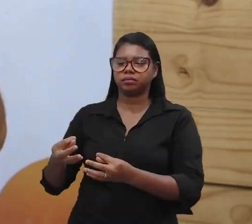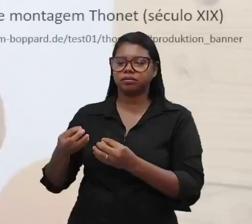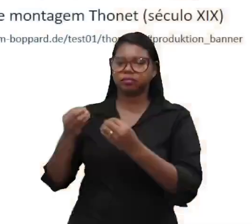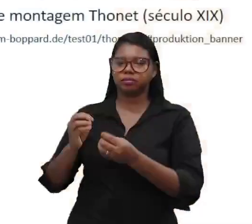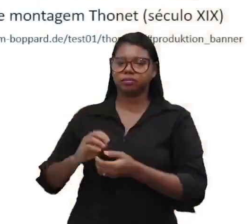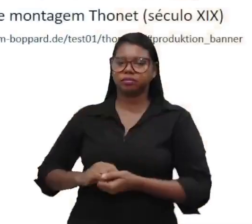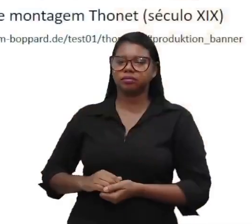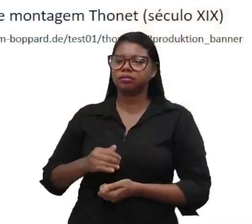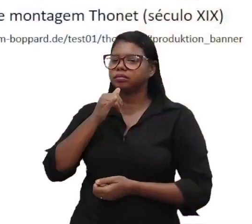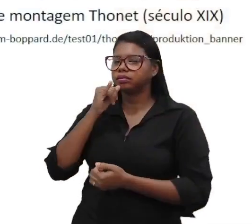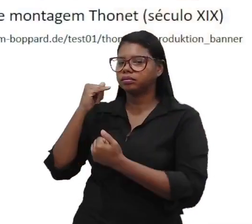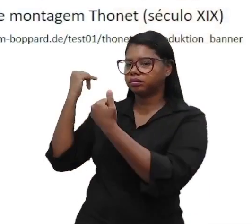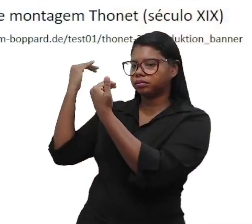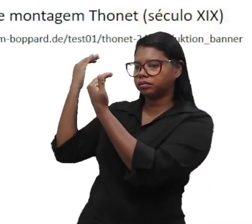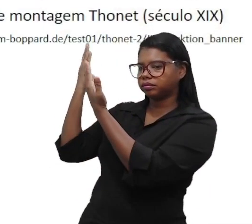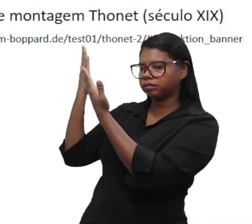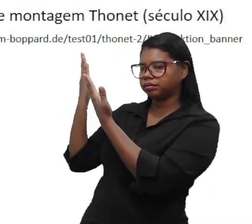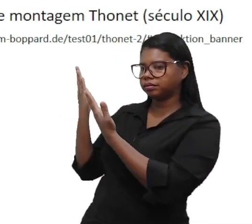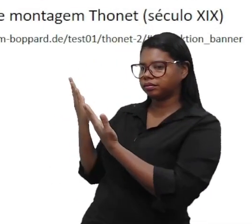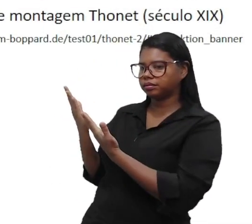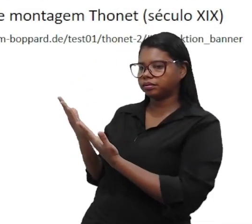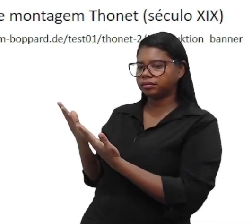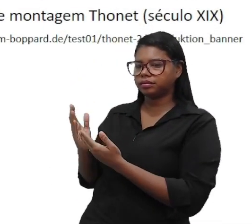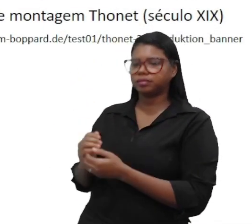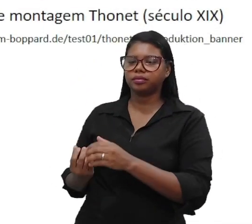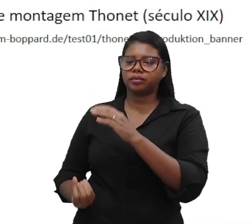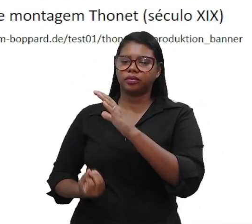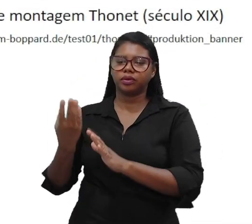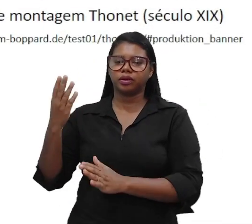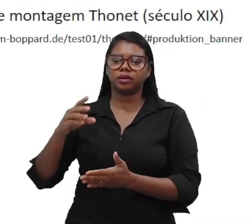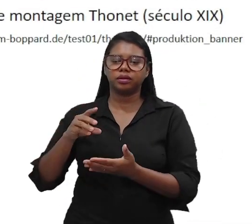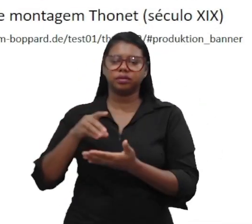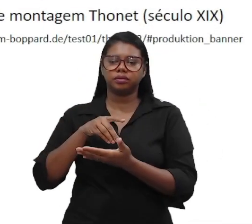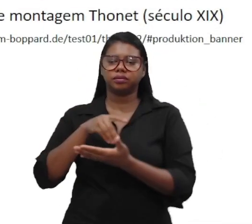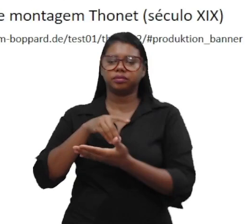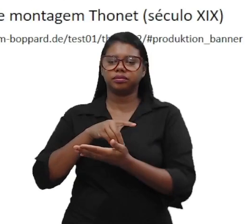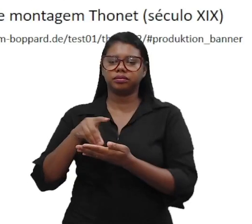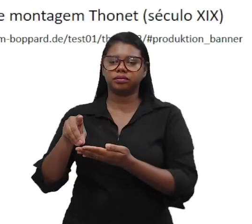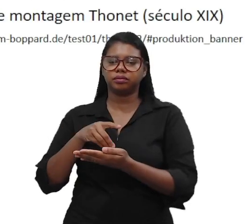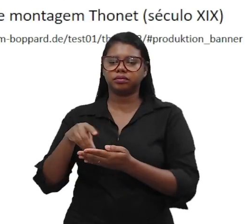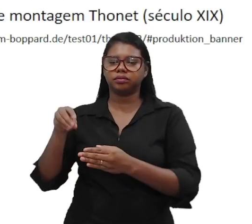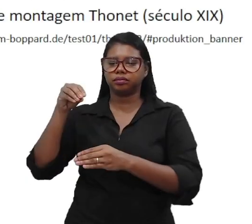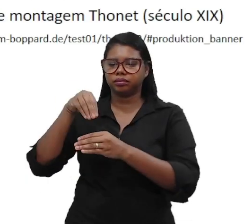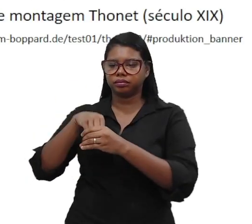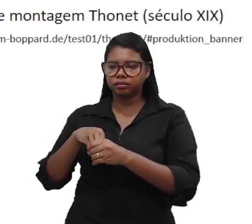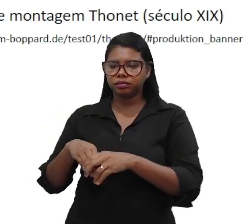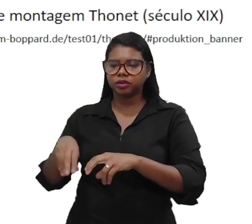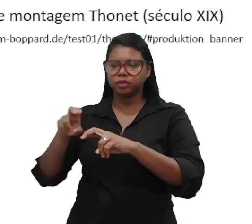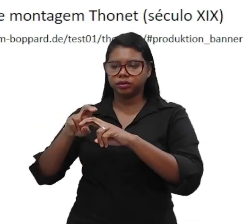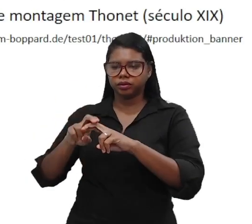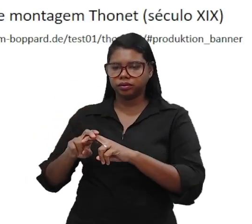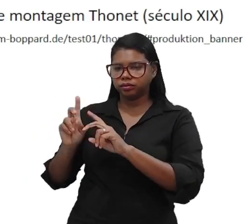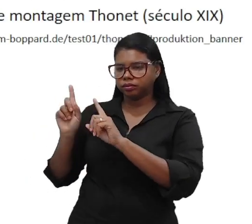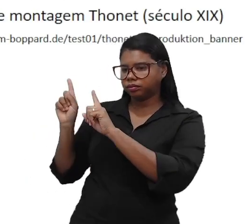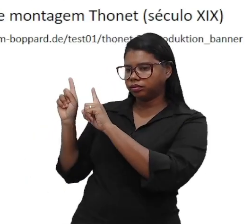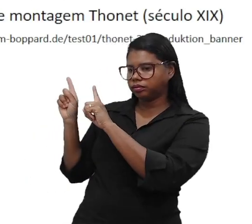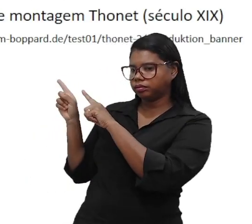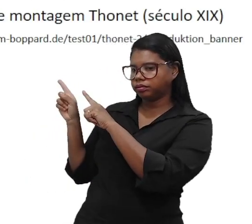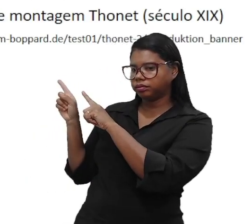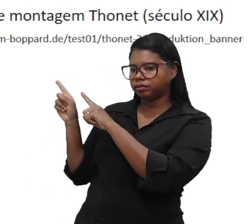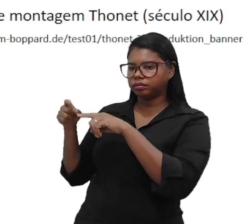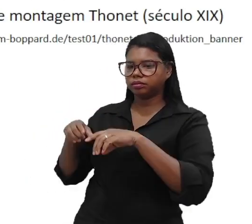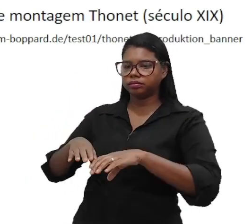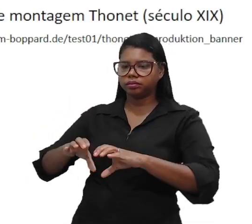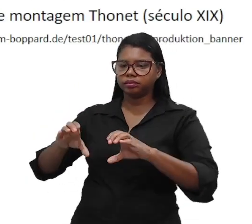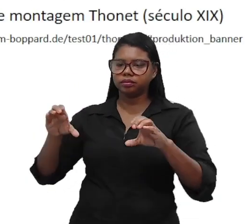alguns exemplos, né? O projeto do produto e o surgimento do design, né? O projeto de uma cadeira Tonet, né? Ali do lado uma